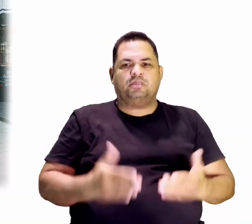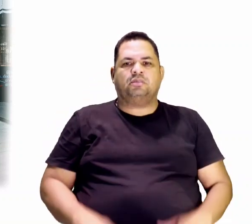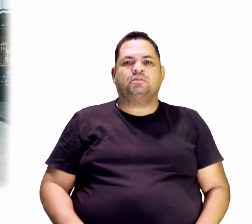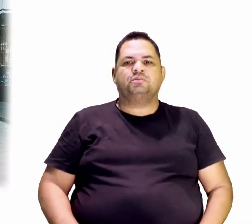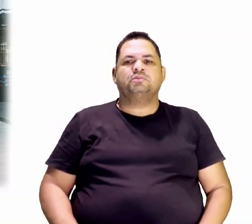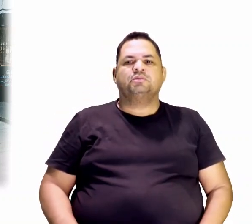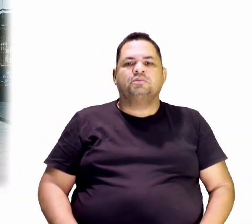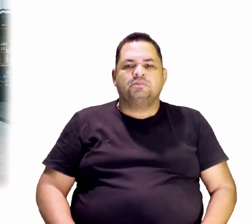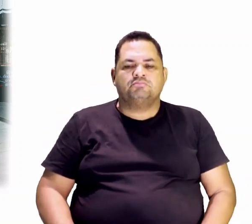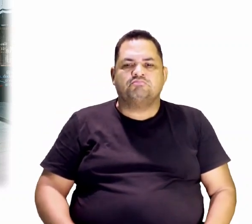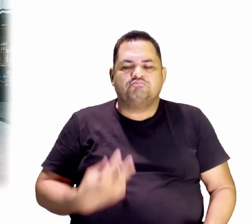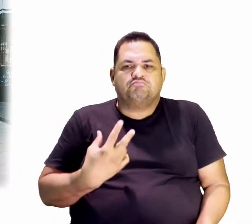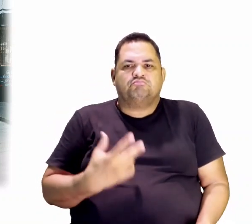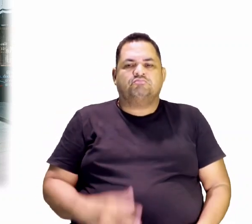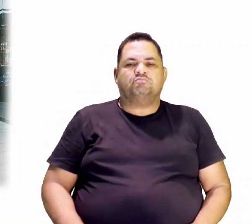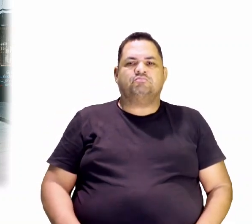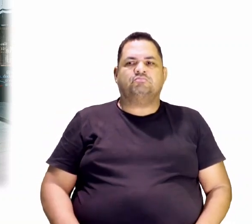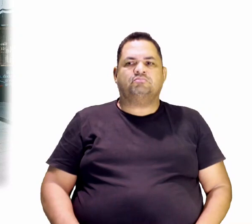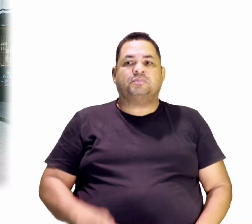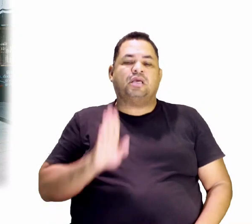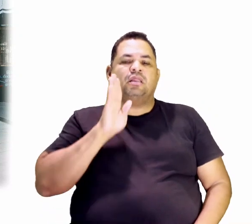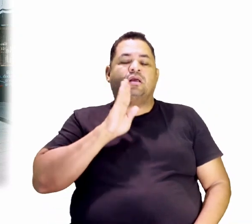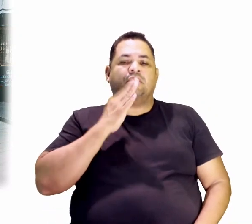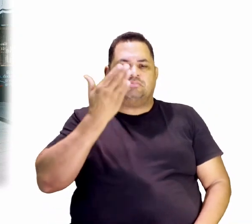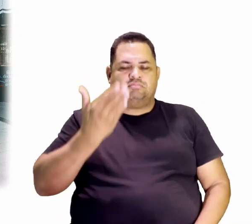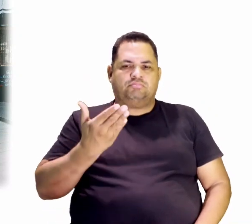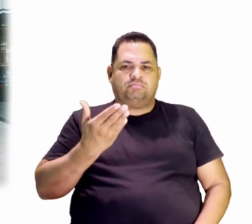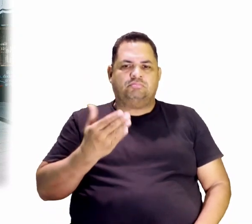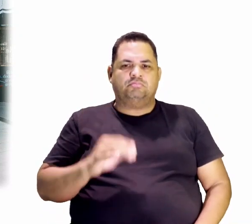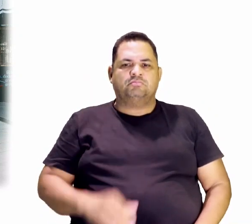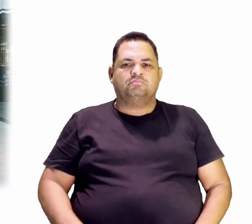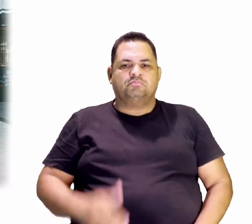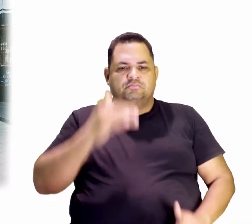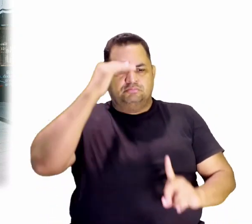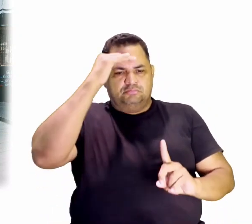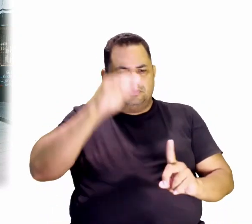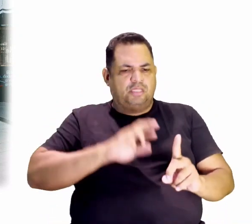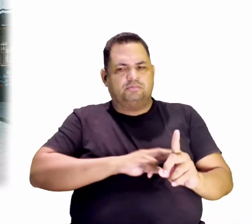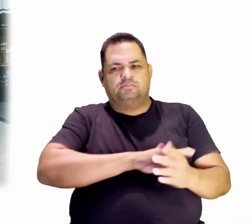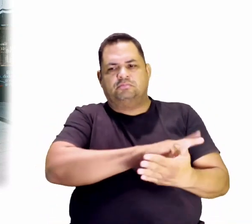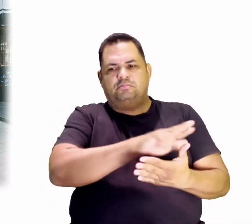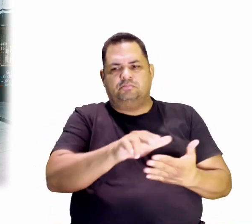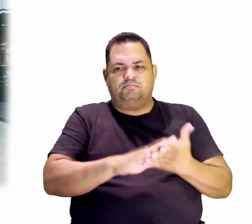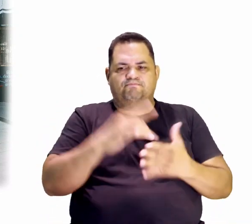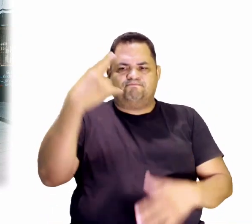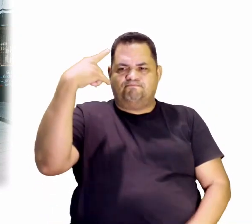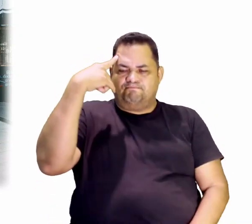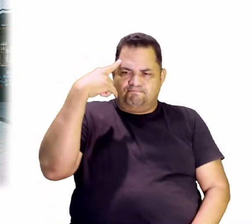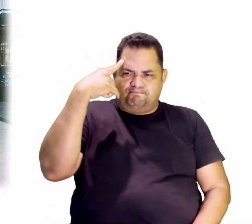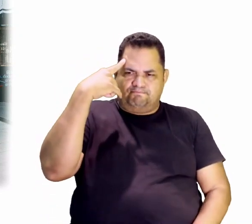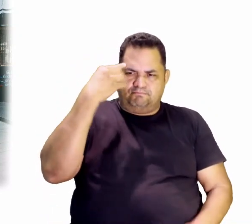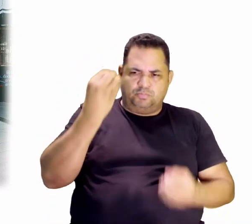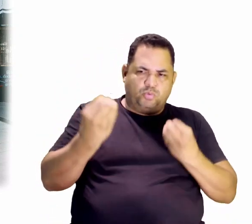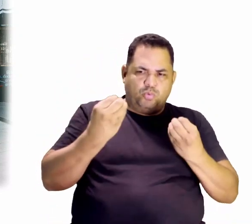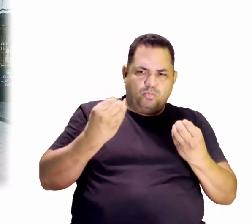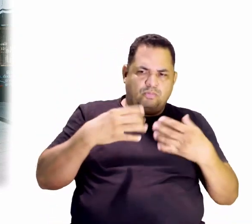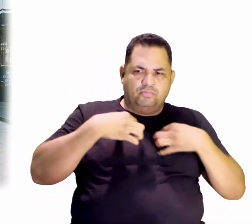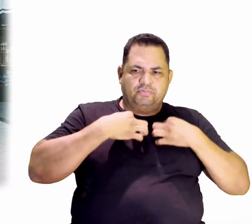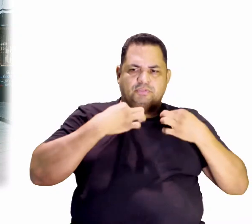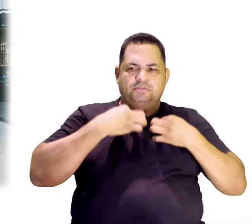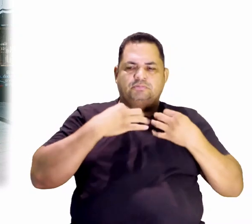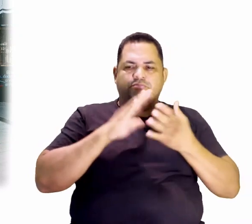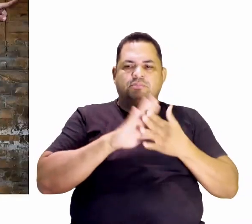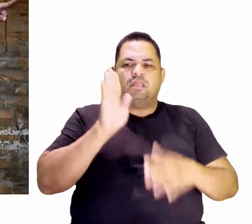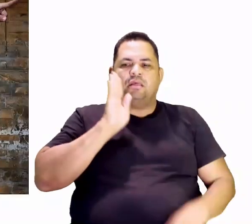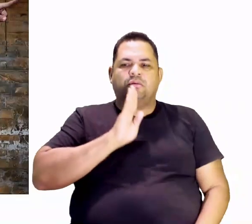do outro também venha lhe agredir. Isso é bacana, né? Você respeitar a diversidade, o pensamento, o modo de vestir. Isso é